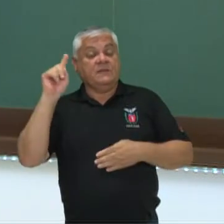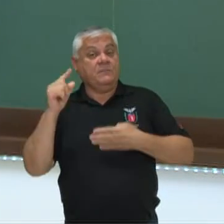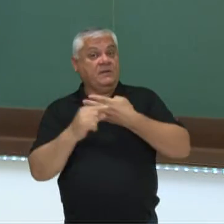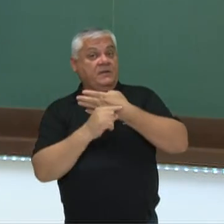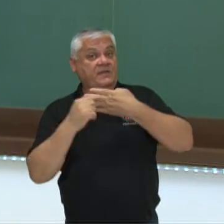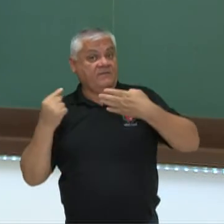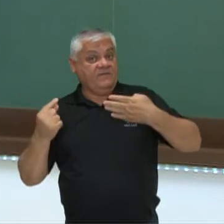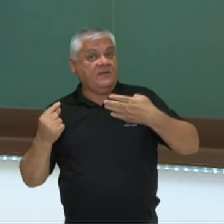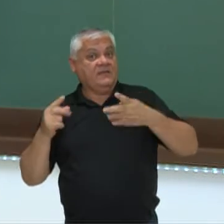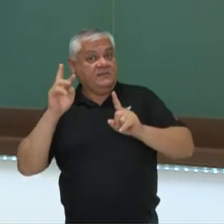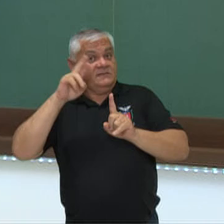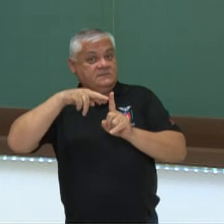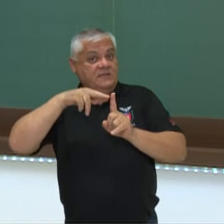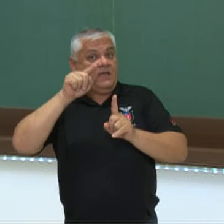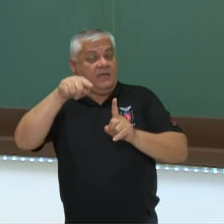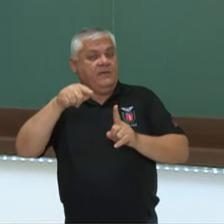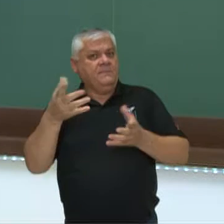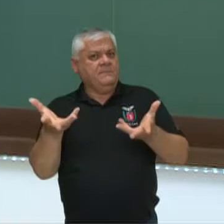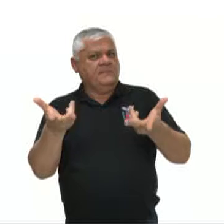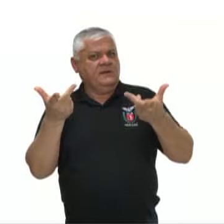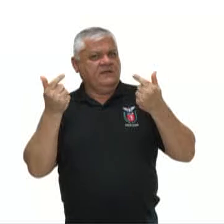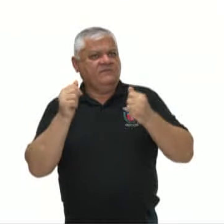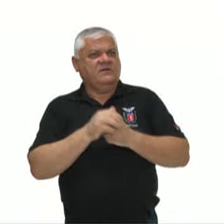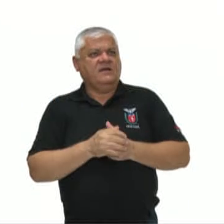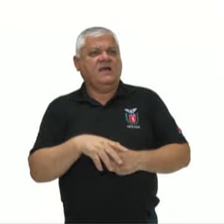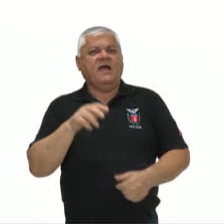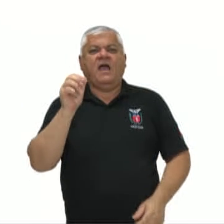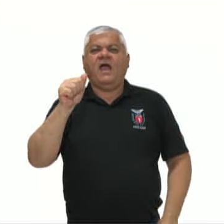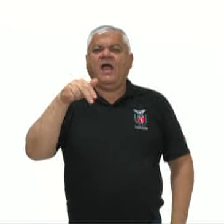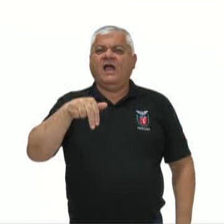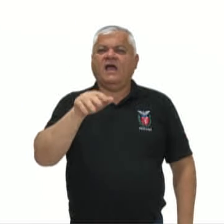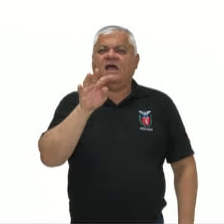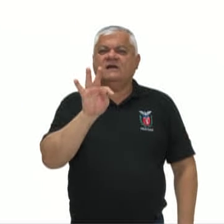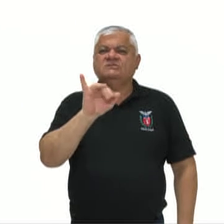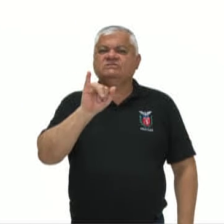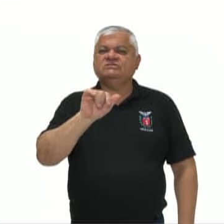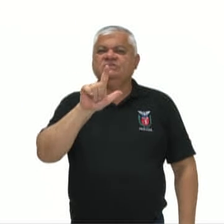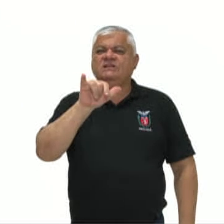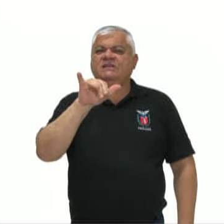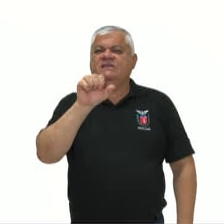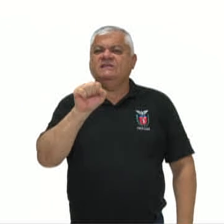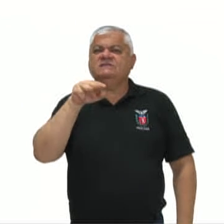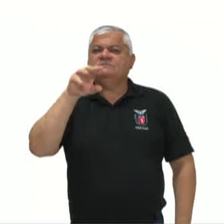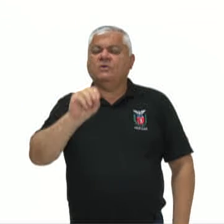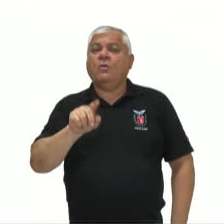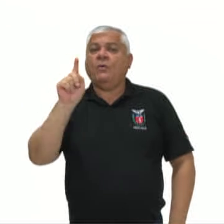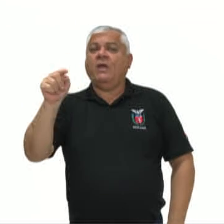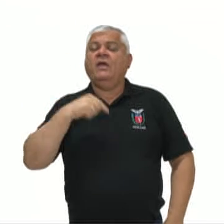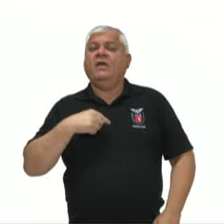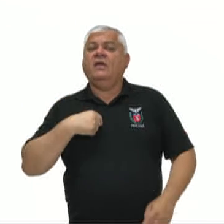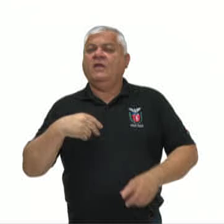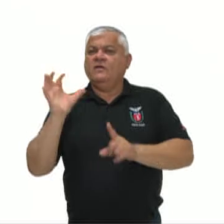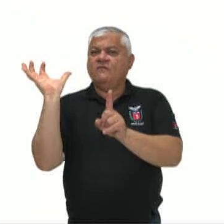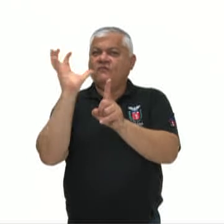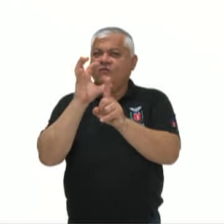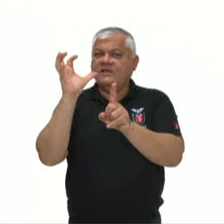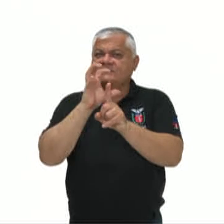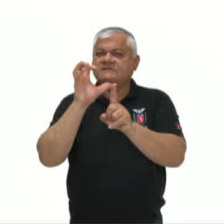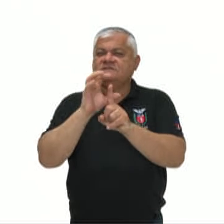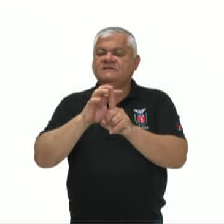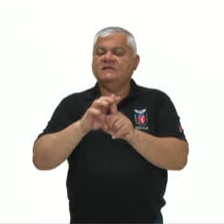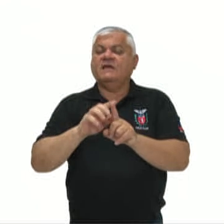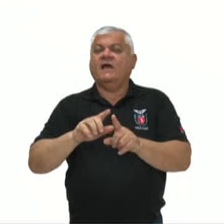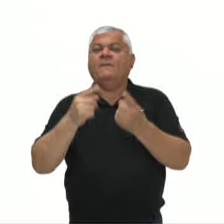acho maravilhosa, extremamente atual. O antilirismo da poesia de Augusto dos Anjos influenciou a música brasileira, sobretudo o